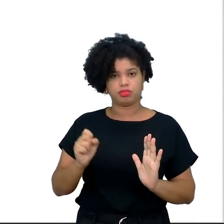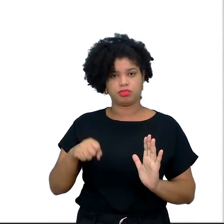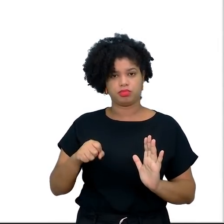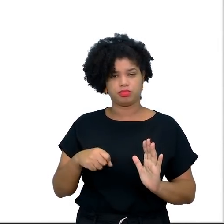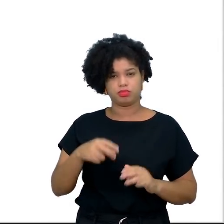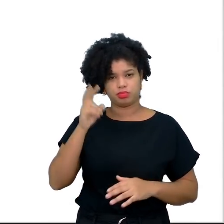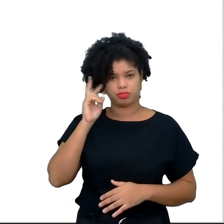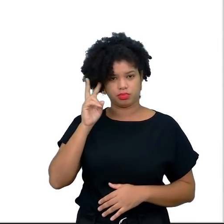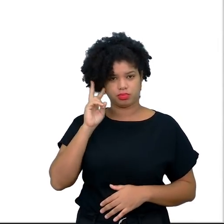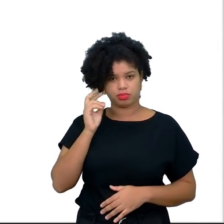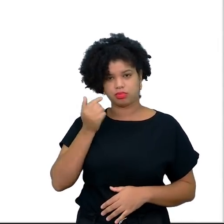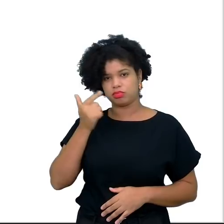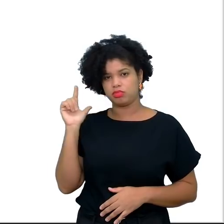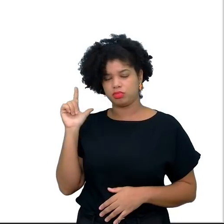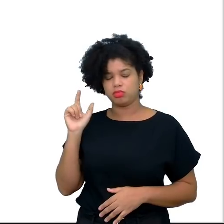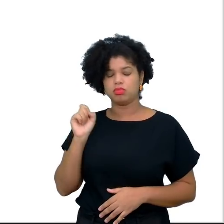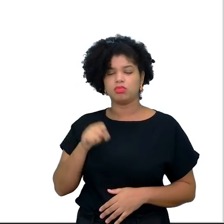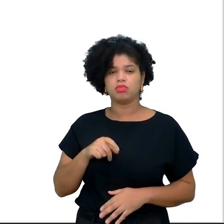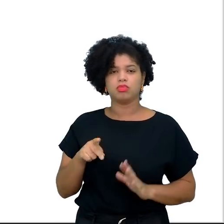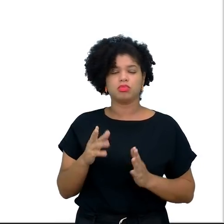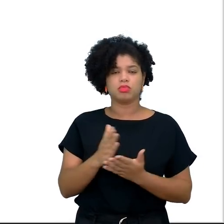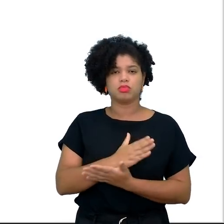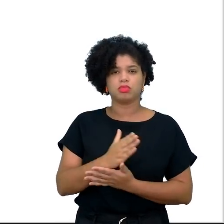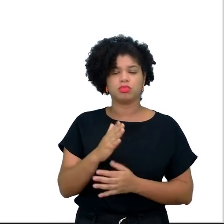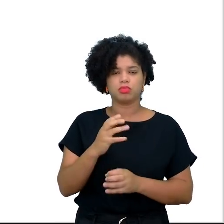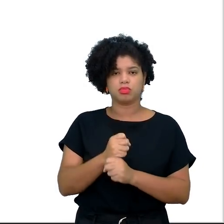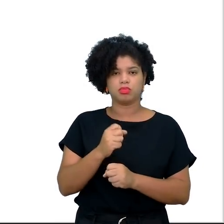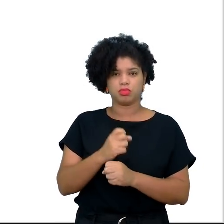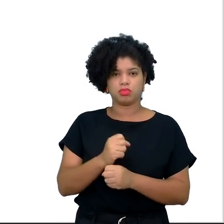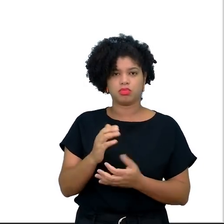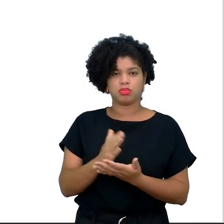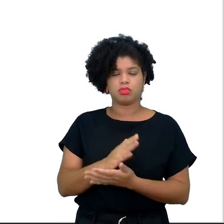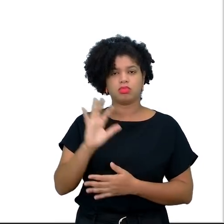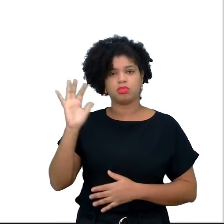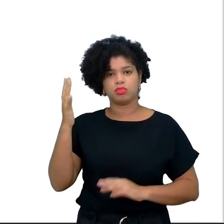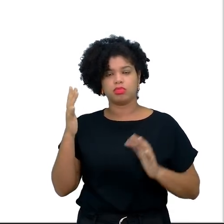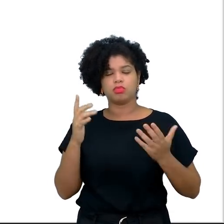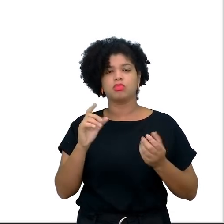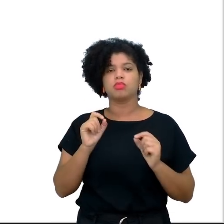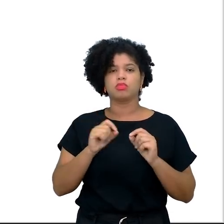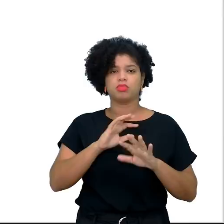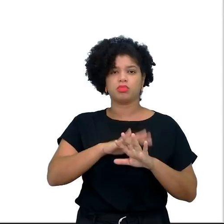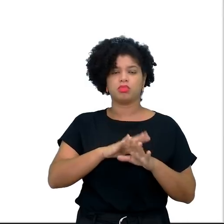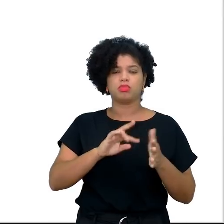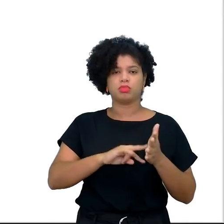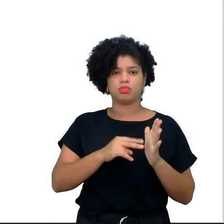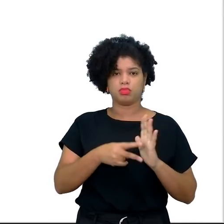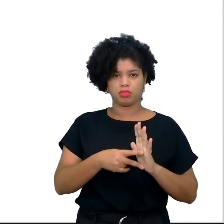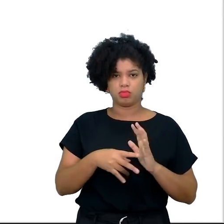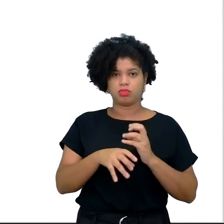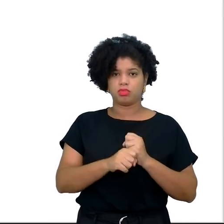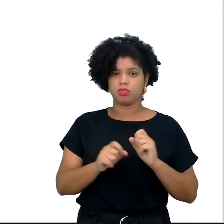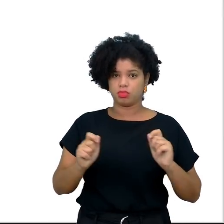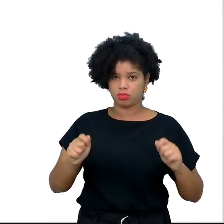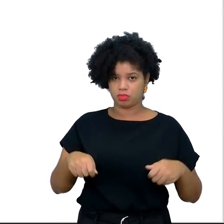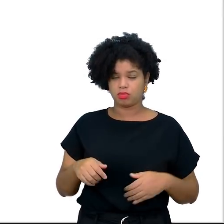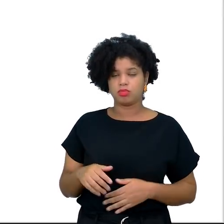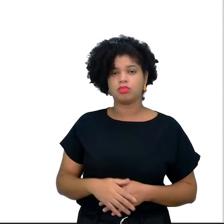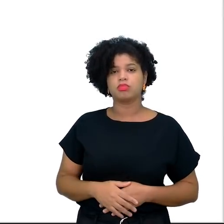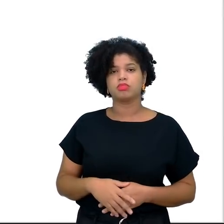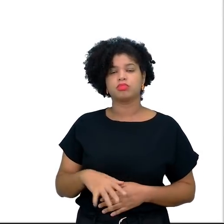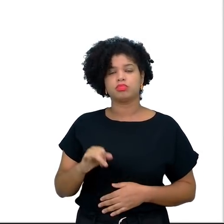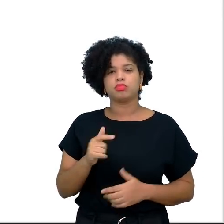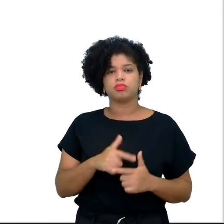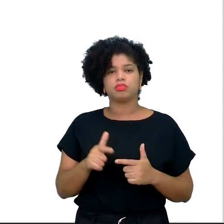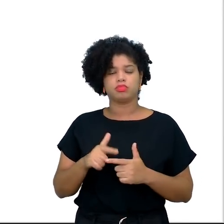encontro anterior, as categorias das situações que envolvem o significado do campo aditivo, para cada problema